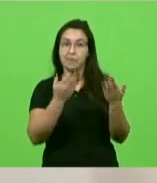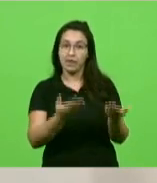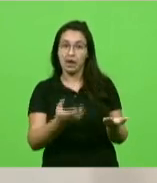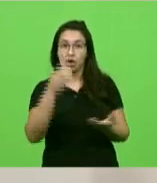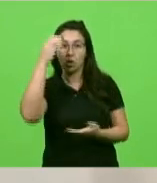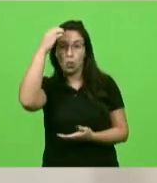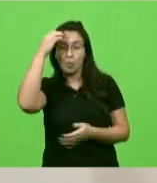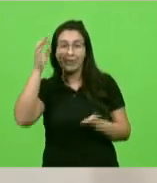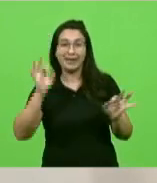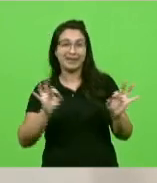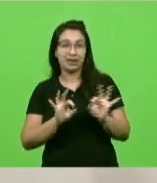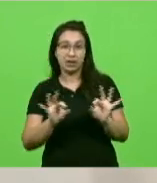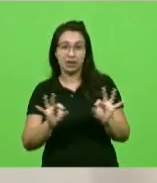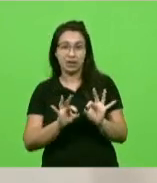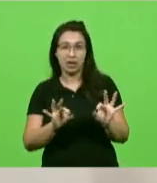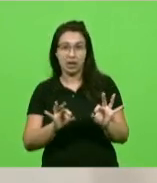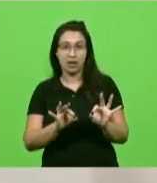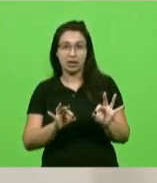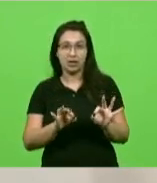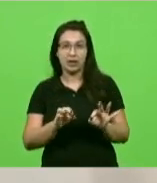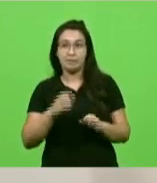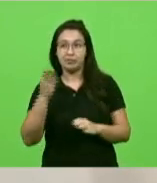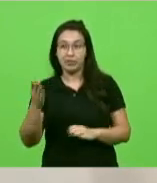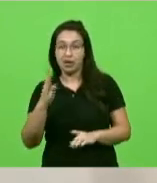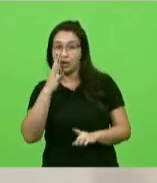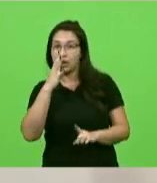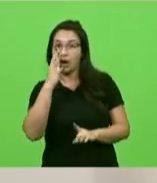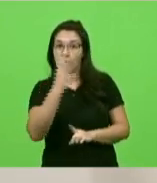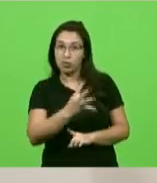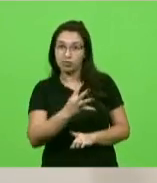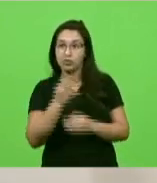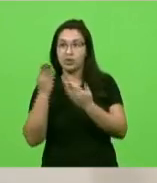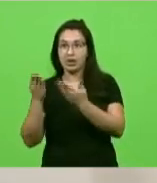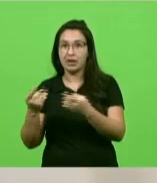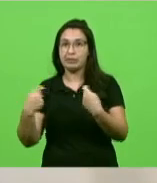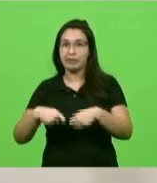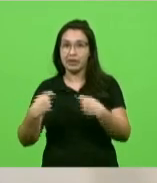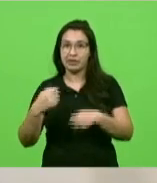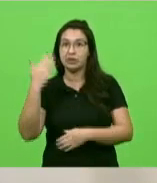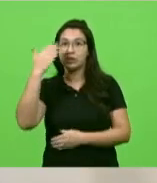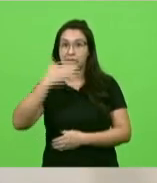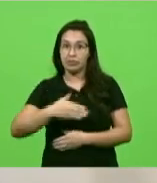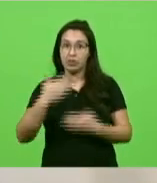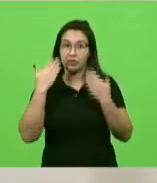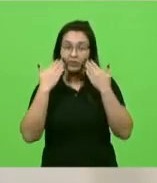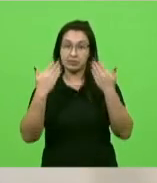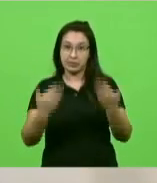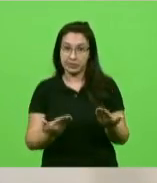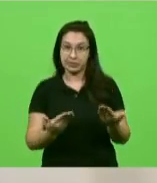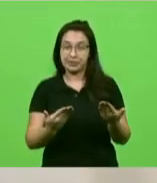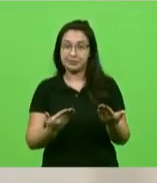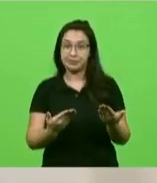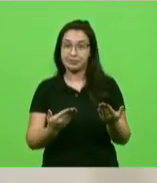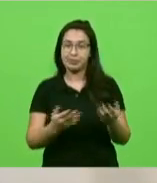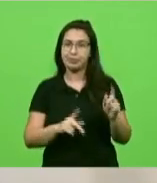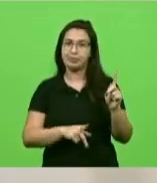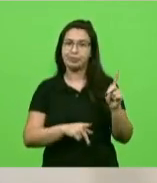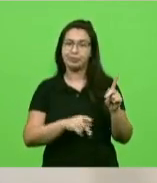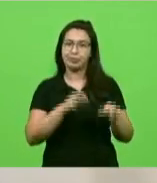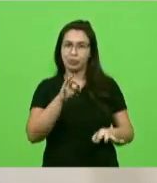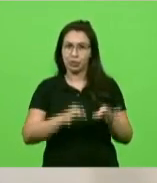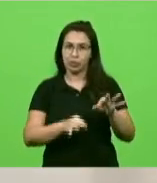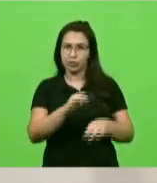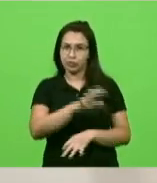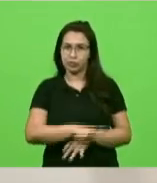inocência presumida, cabendo a quem acusar provar a culpa. Para além da esfera penal, não há como negar que a falta